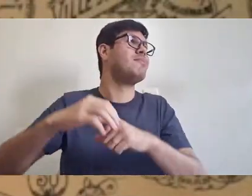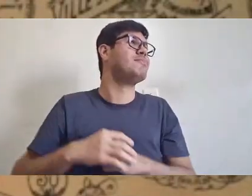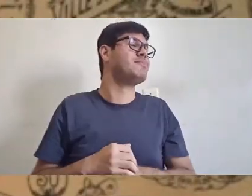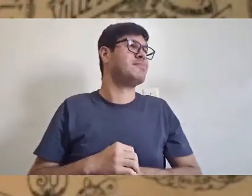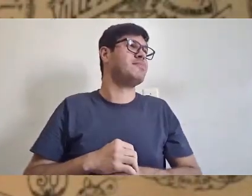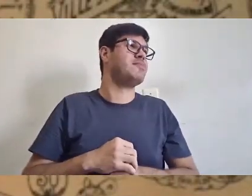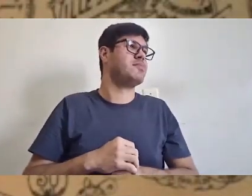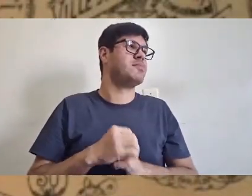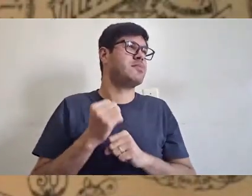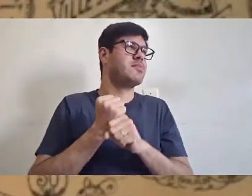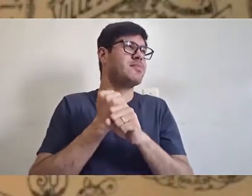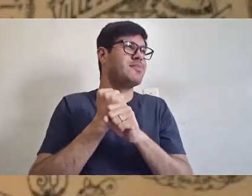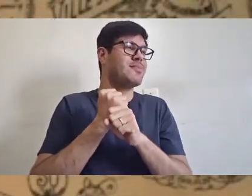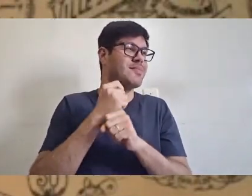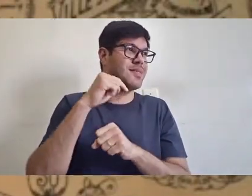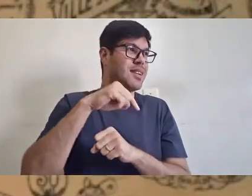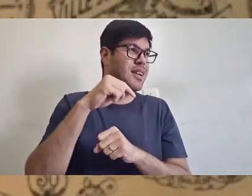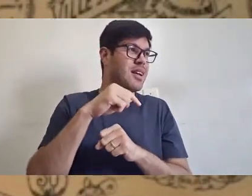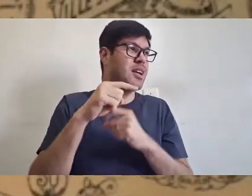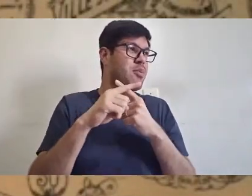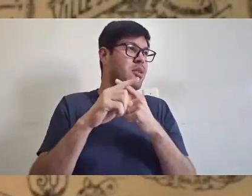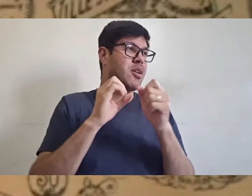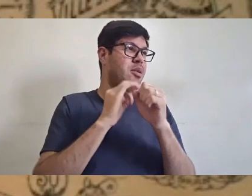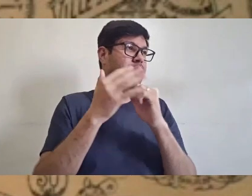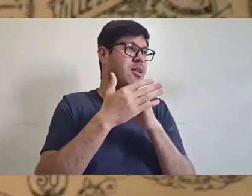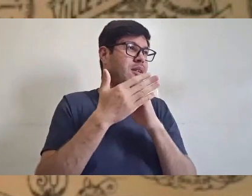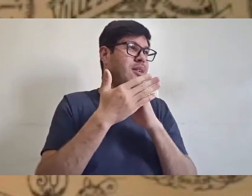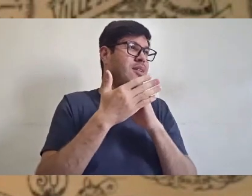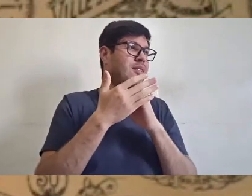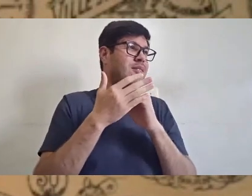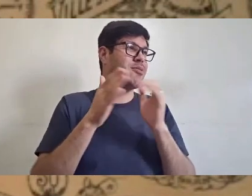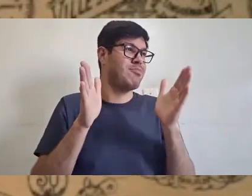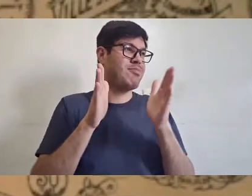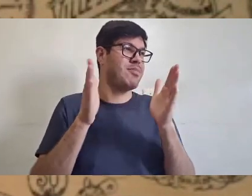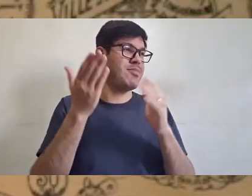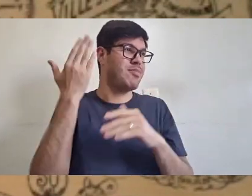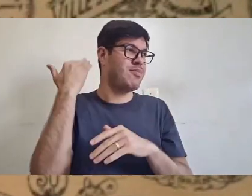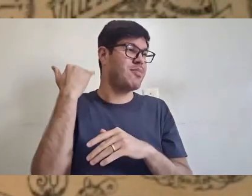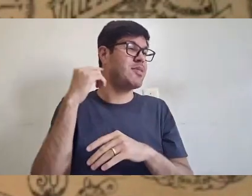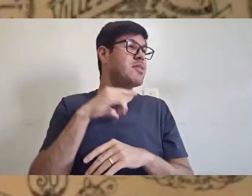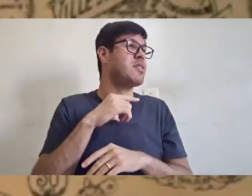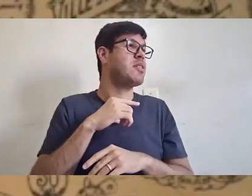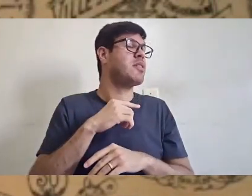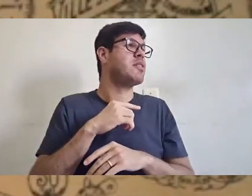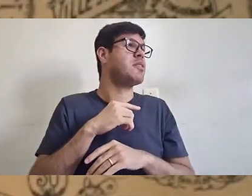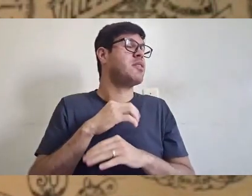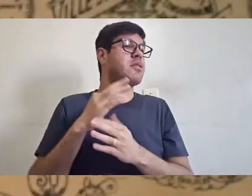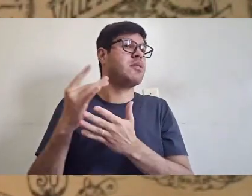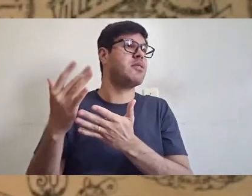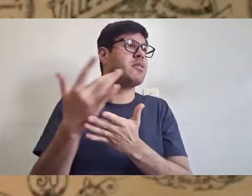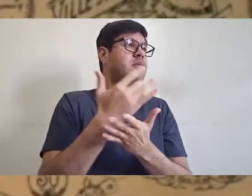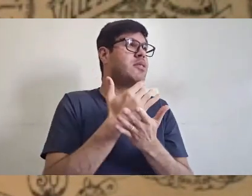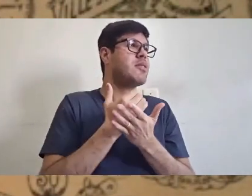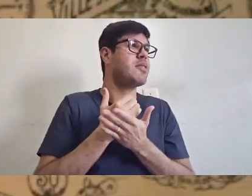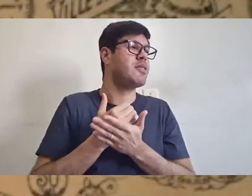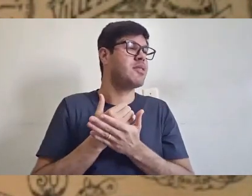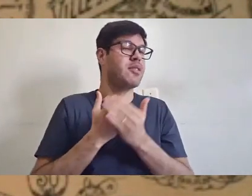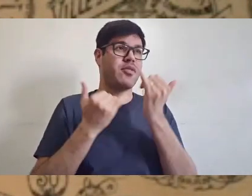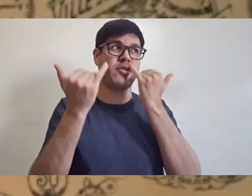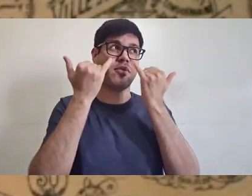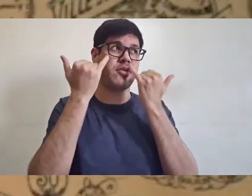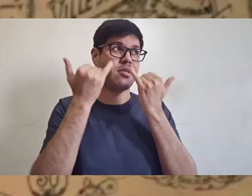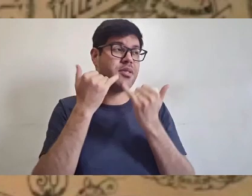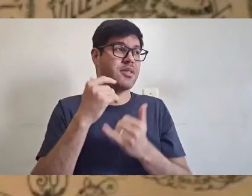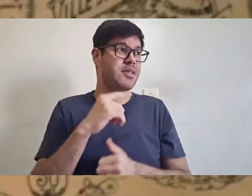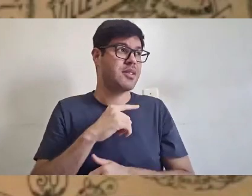Em muitos casos caiu. Este ano, por exemplo, em função da pandemia que nós tivemos até então, a arrecadação de